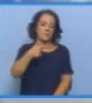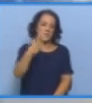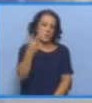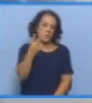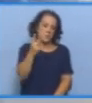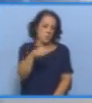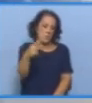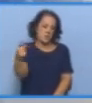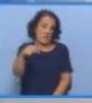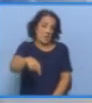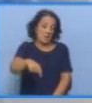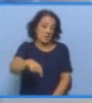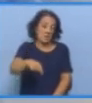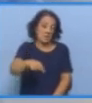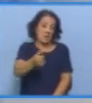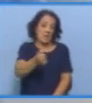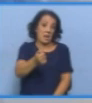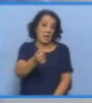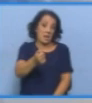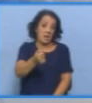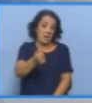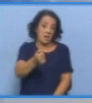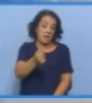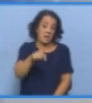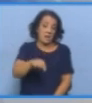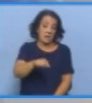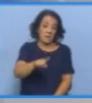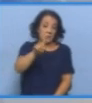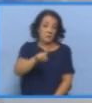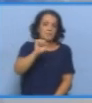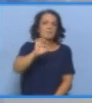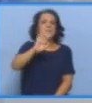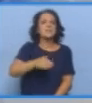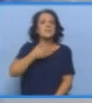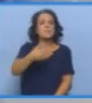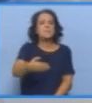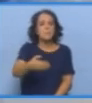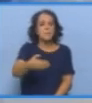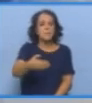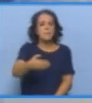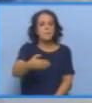por exemplo, deste canal de televisão, que era o programa Fim de Semana,